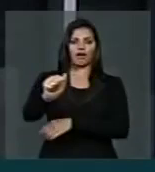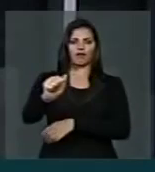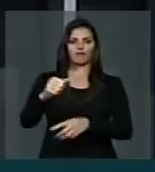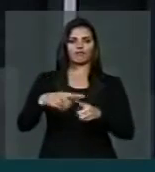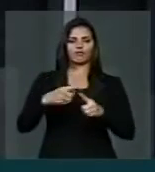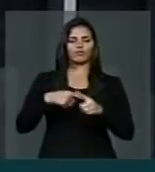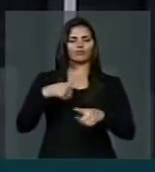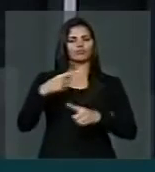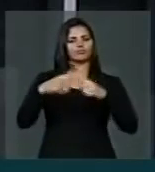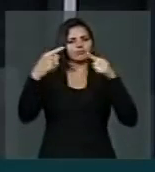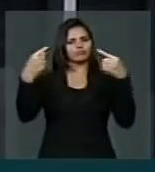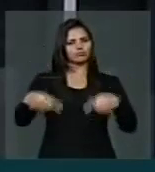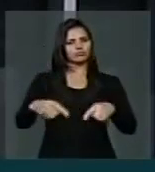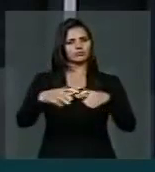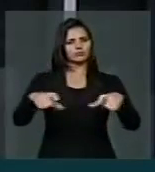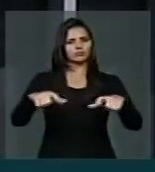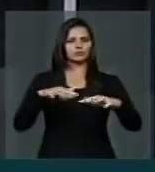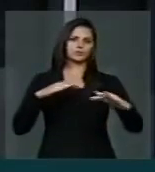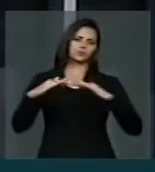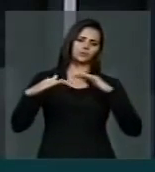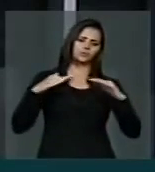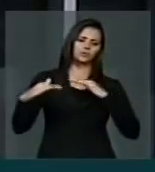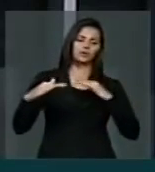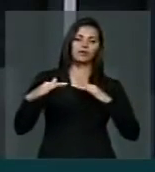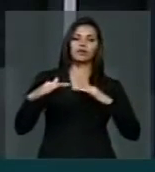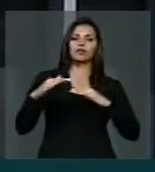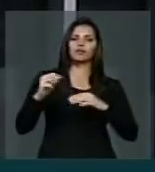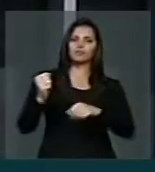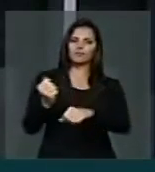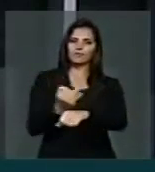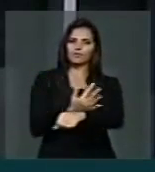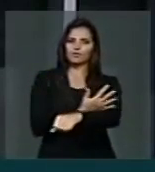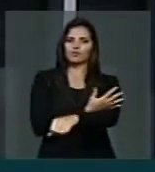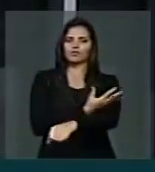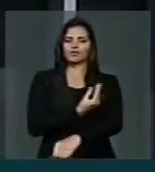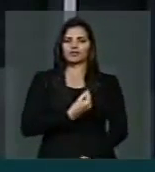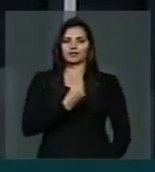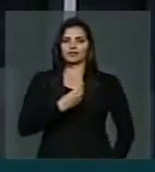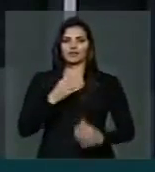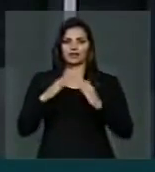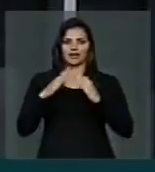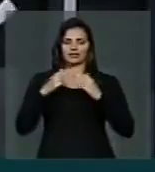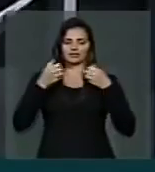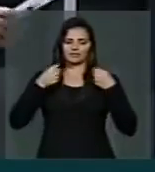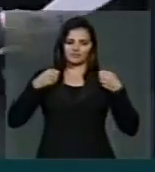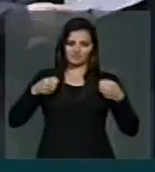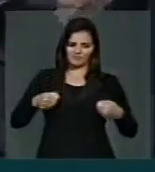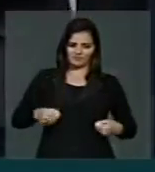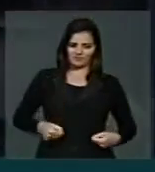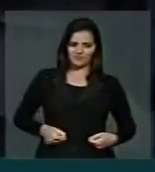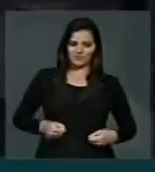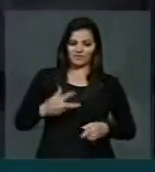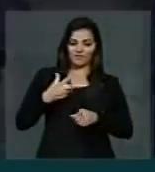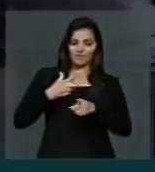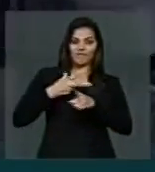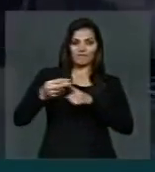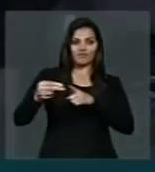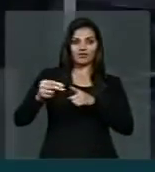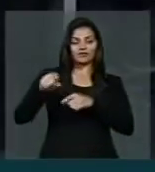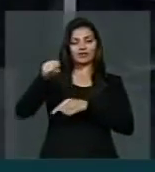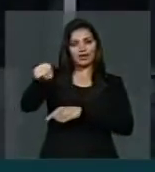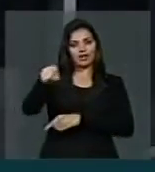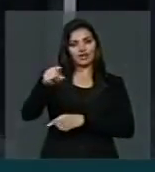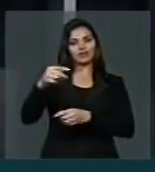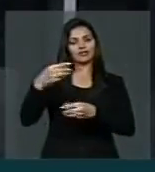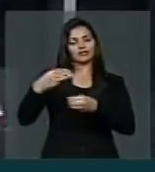emocionante, onde em casa nós, Criciúma, vencemos por 2-0, e